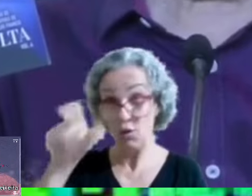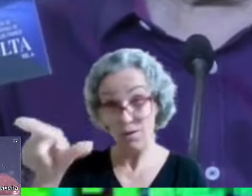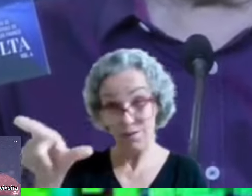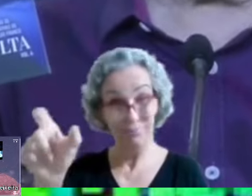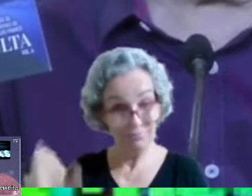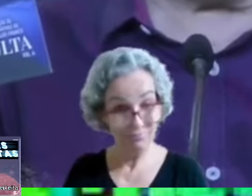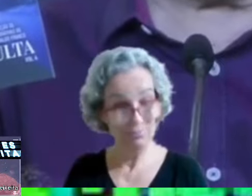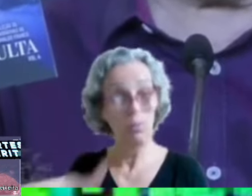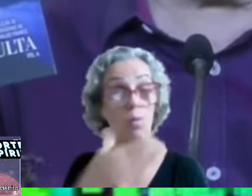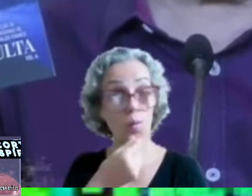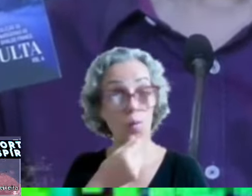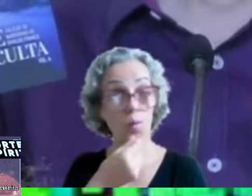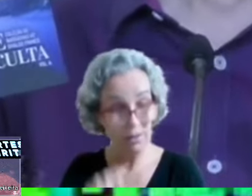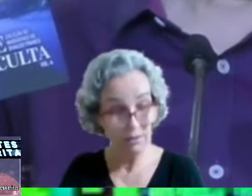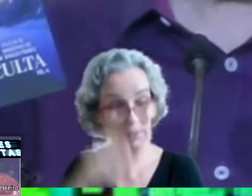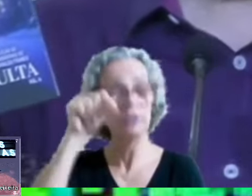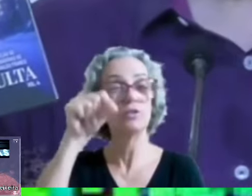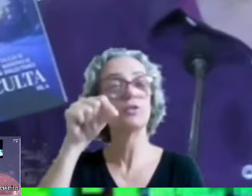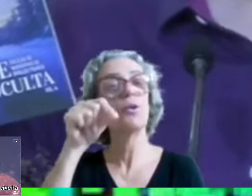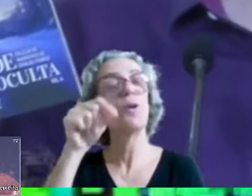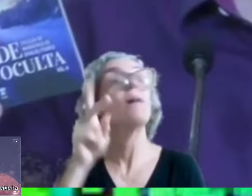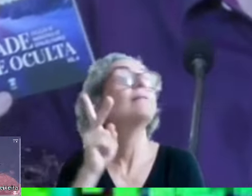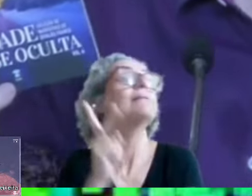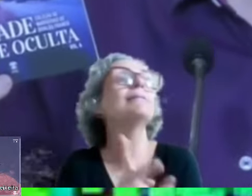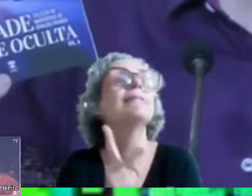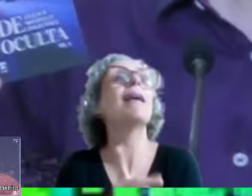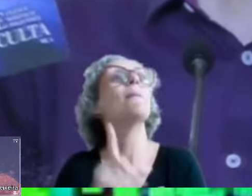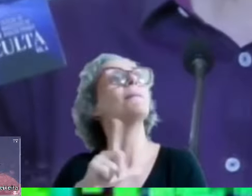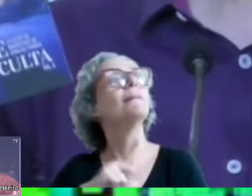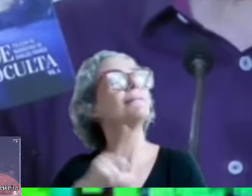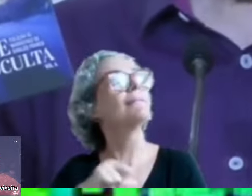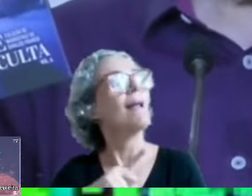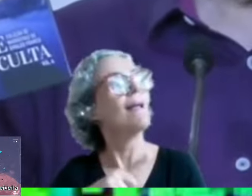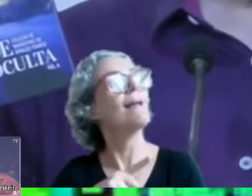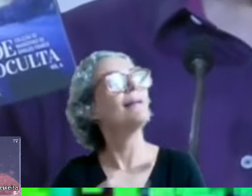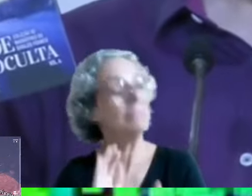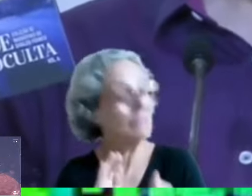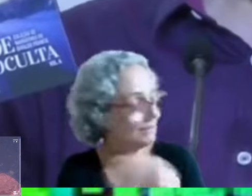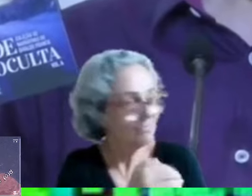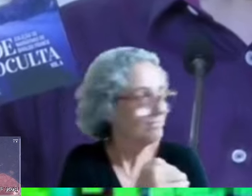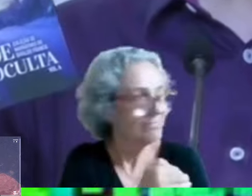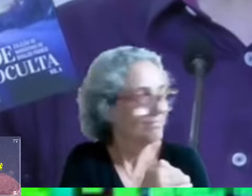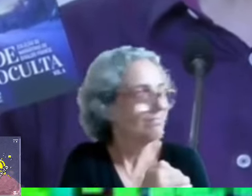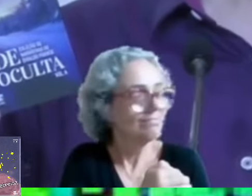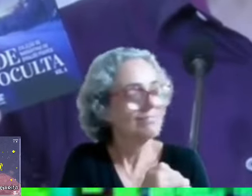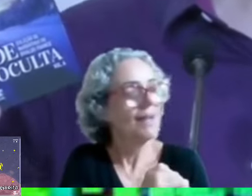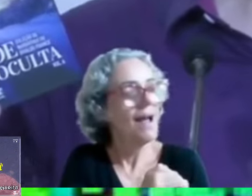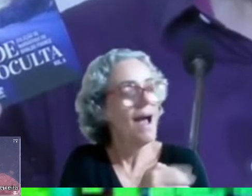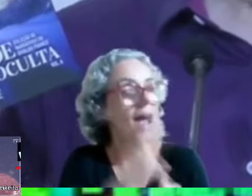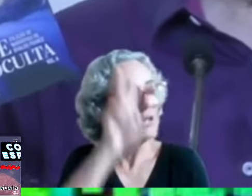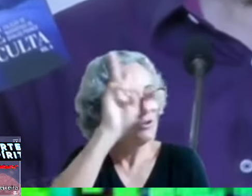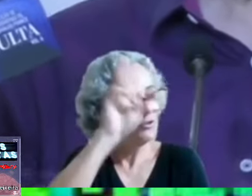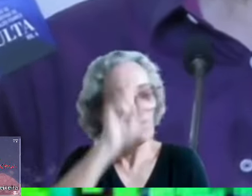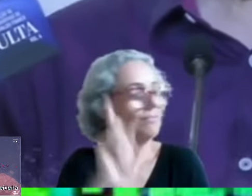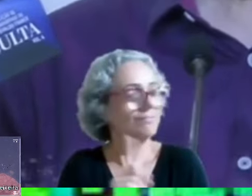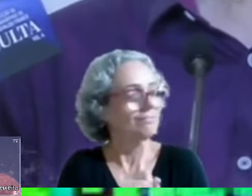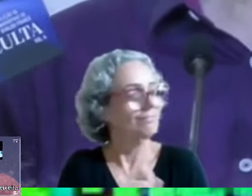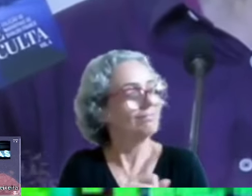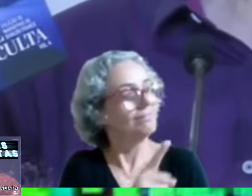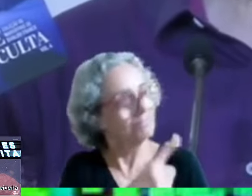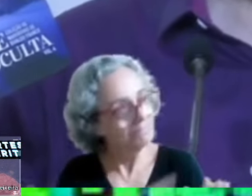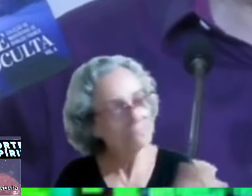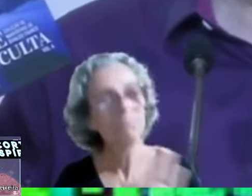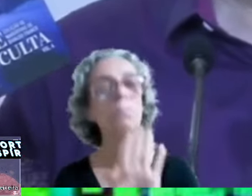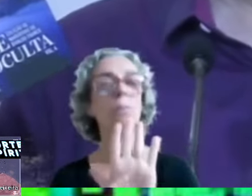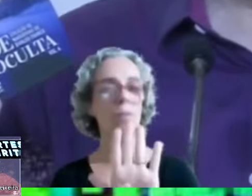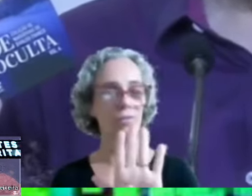as verdades ocultas. Por exemplo, naquela oportunidade, todos sabiam que a montanha